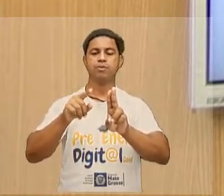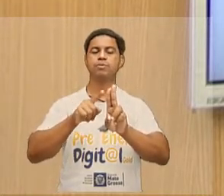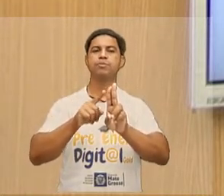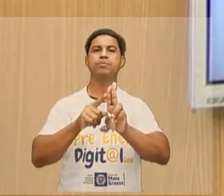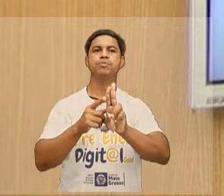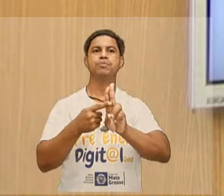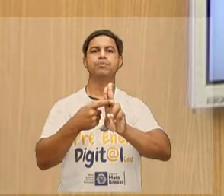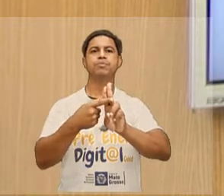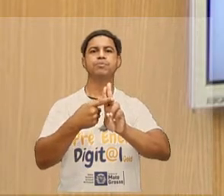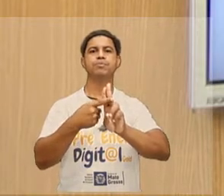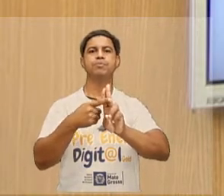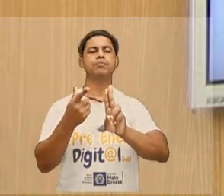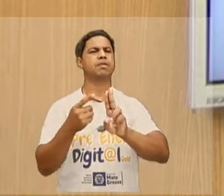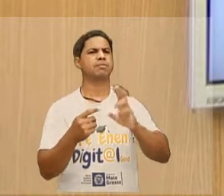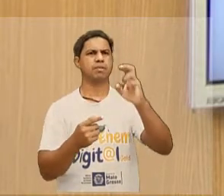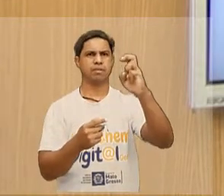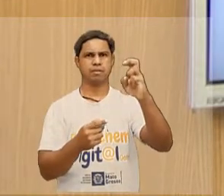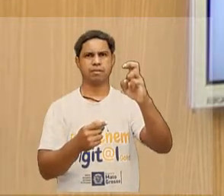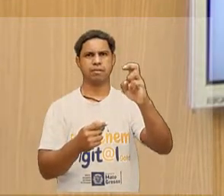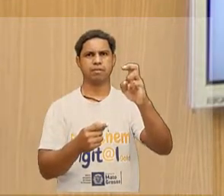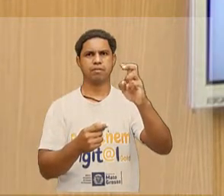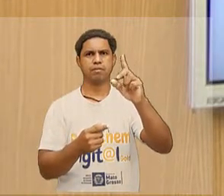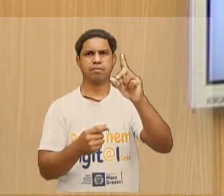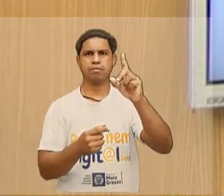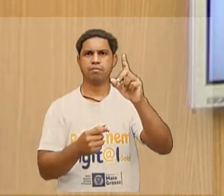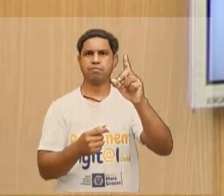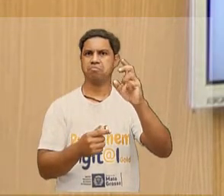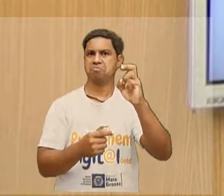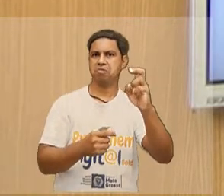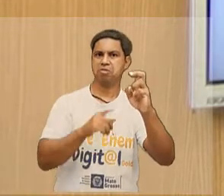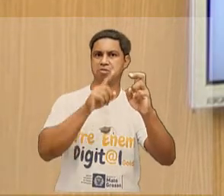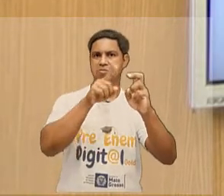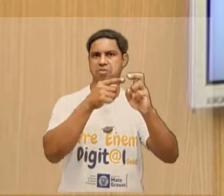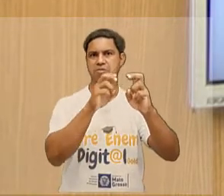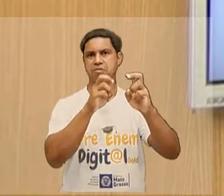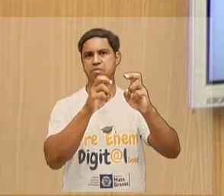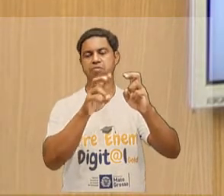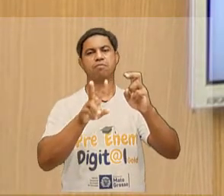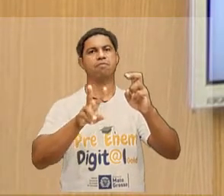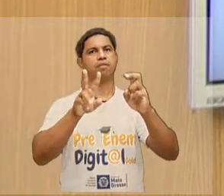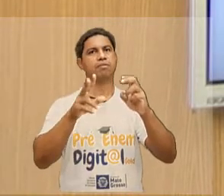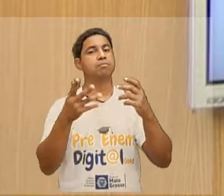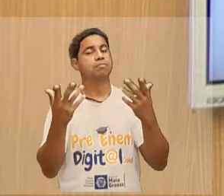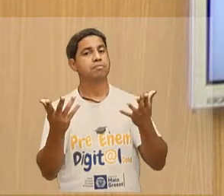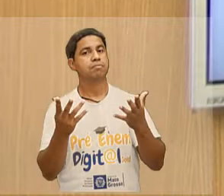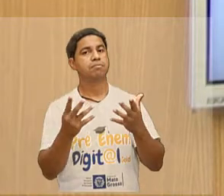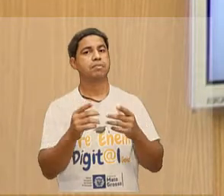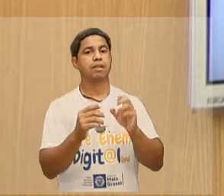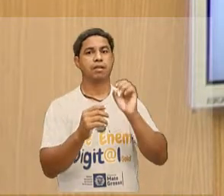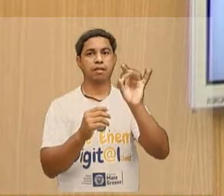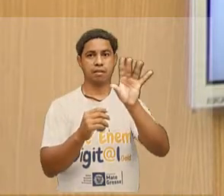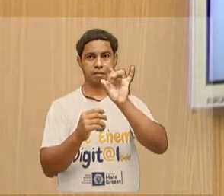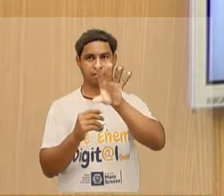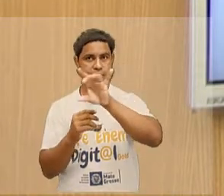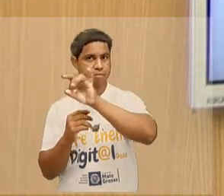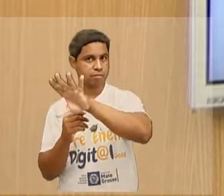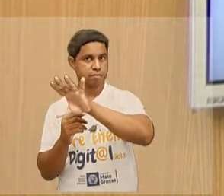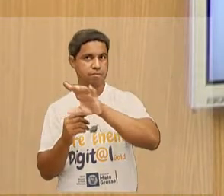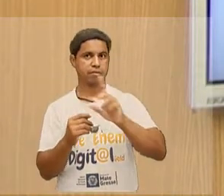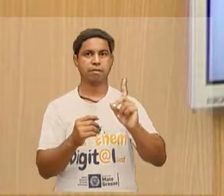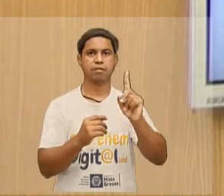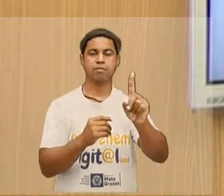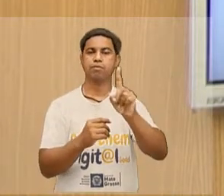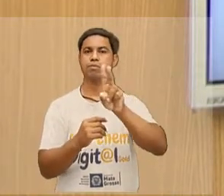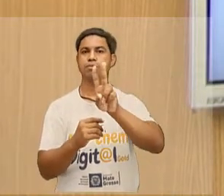Aqui não vai chegar a 1,5 volts. Cada um deles vai ter uma quantidade de volts, ou seja, uma diferença de potencial. E